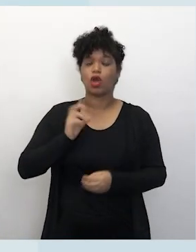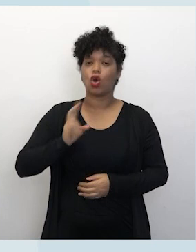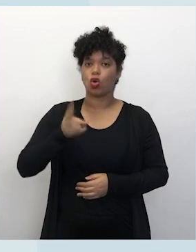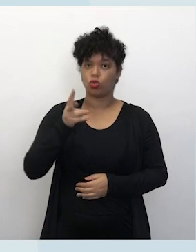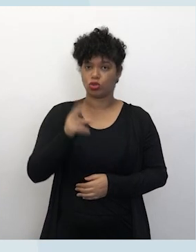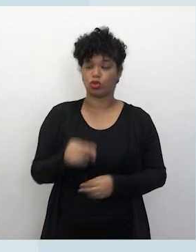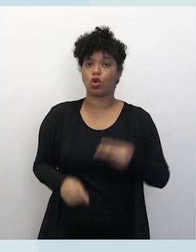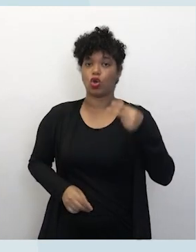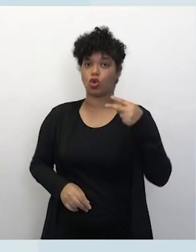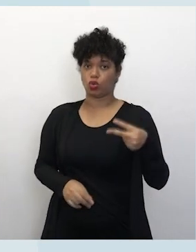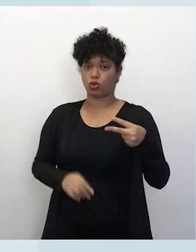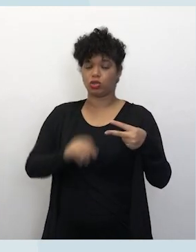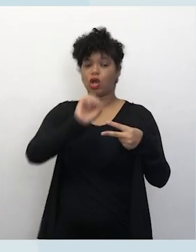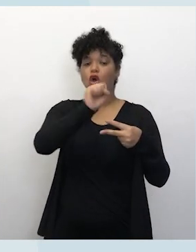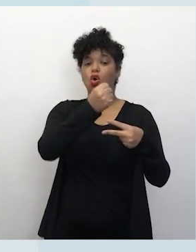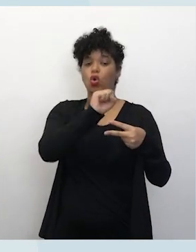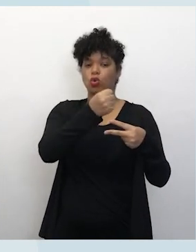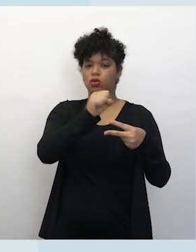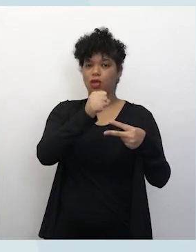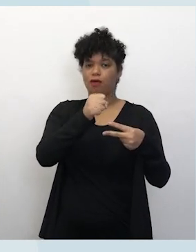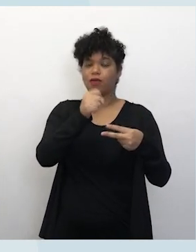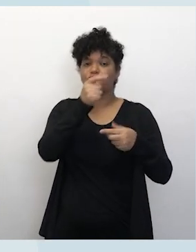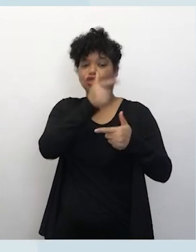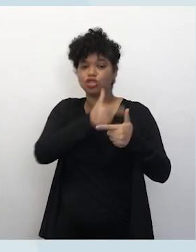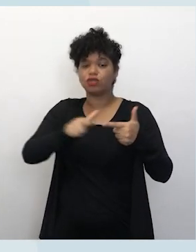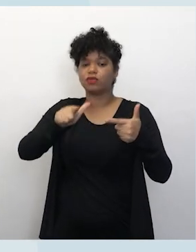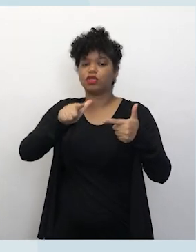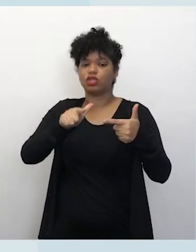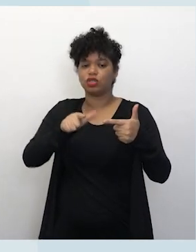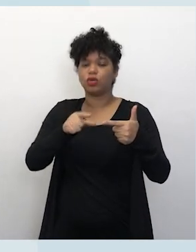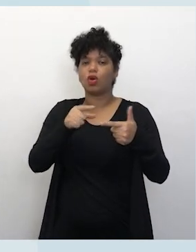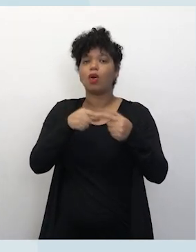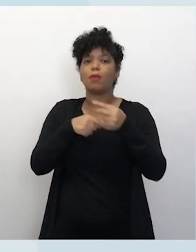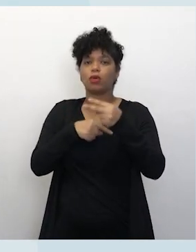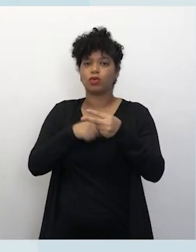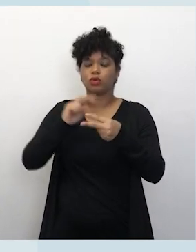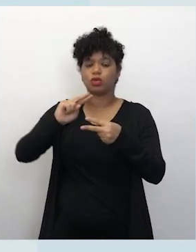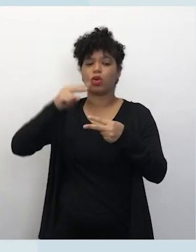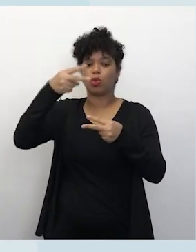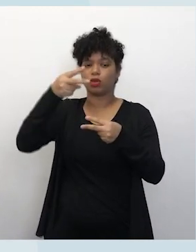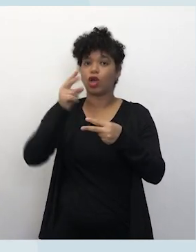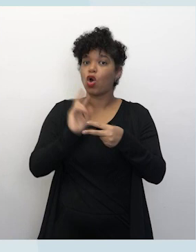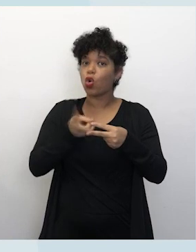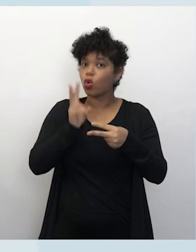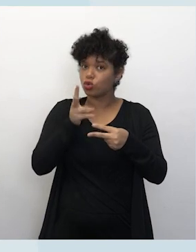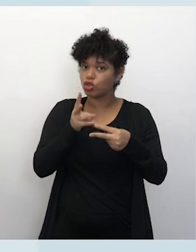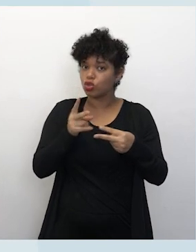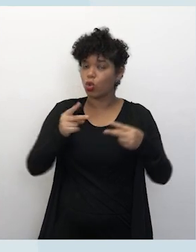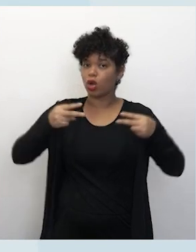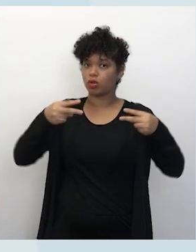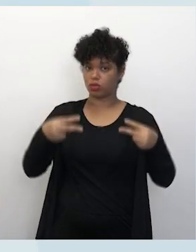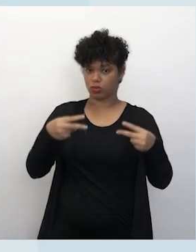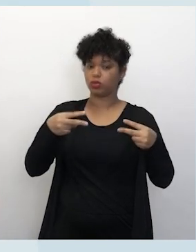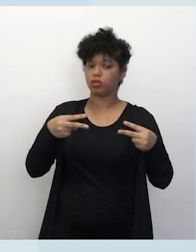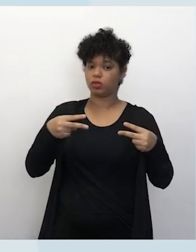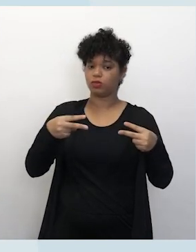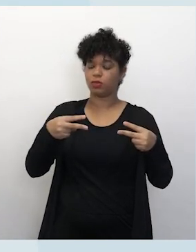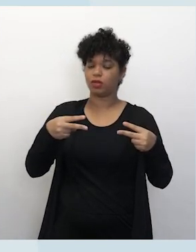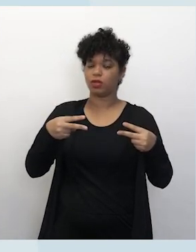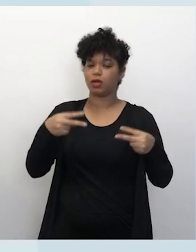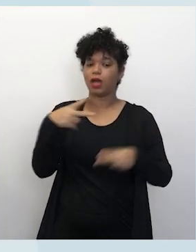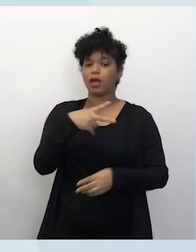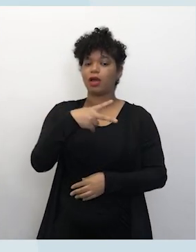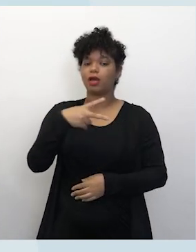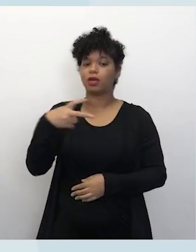lá. 2/8 dividido por 2². Mantém, conserva, repete a base. E aí, olha